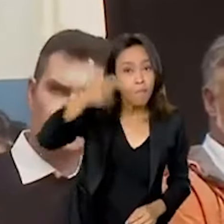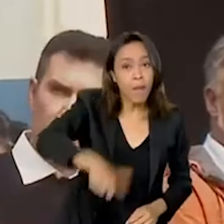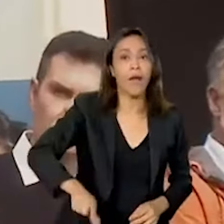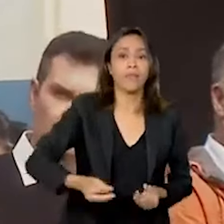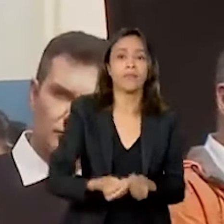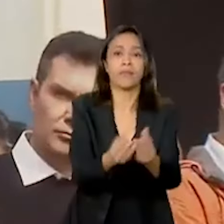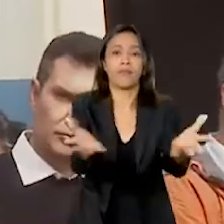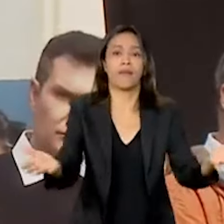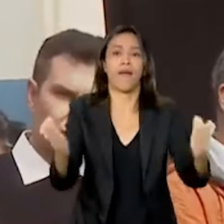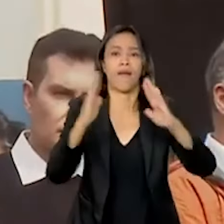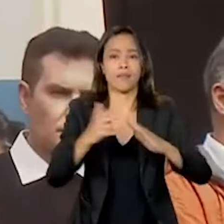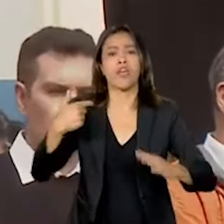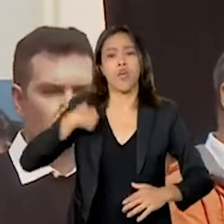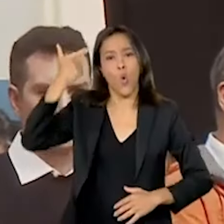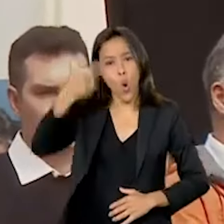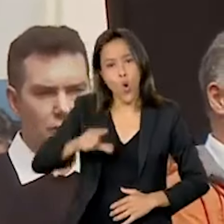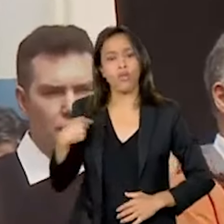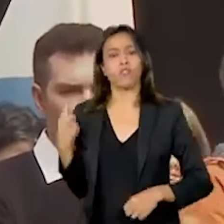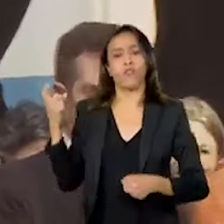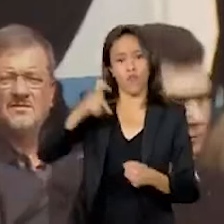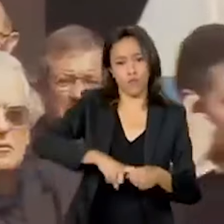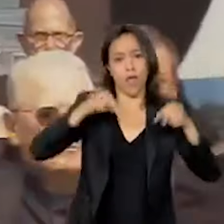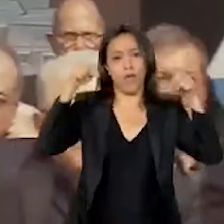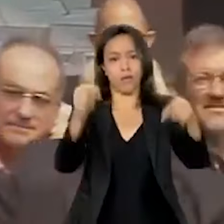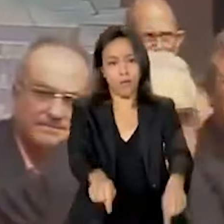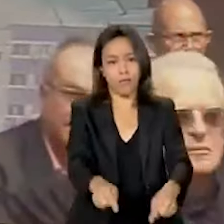Eu estarei aqui outra vez.